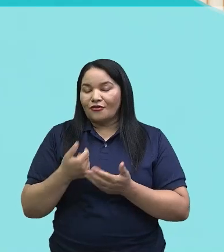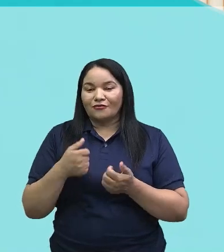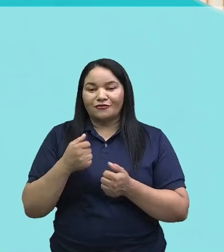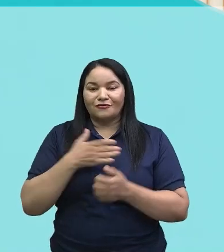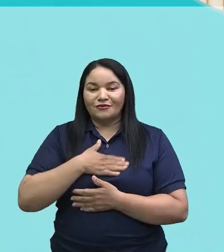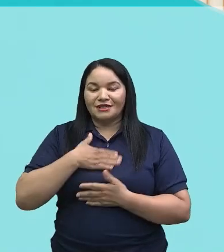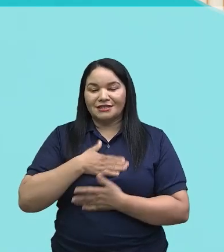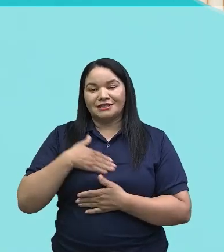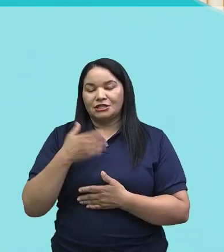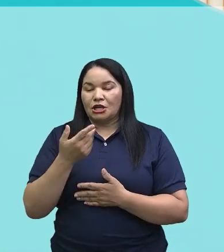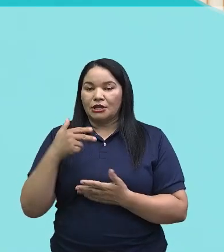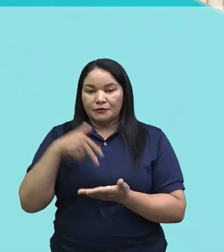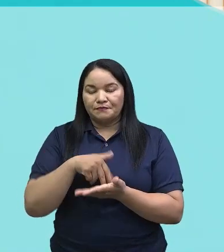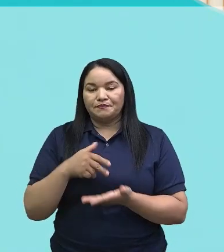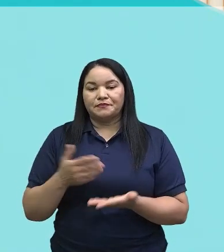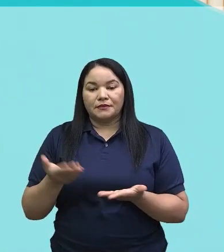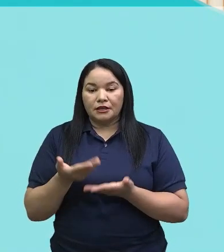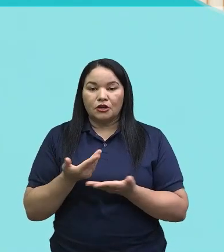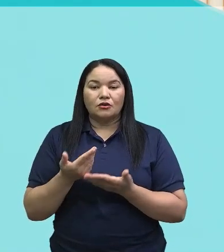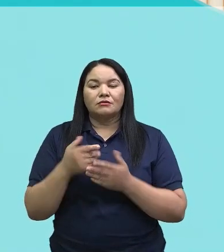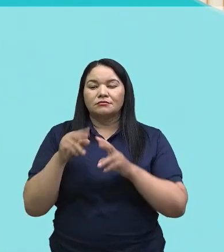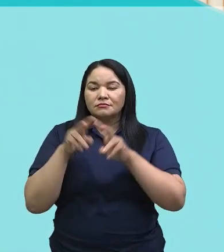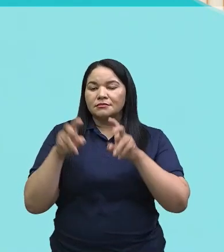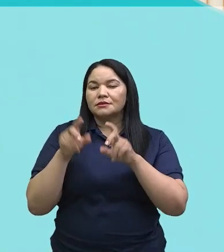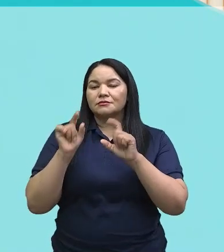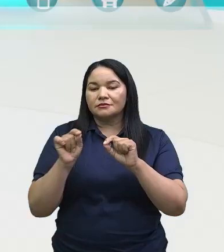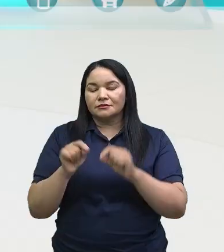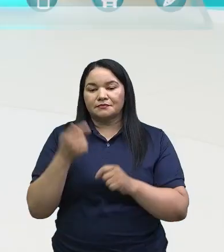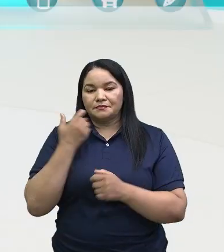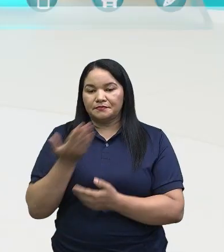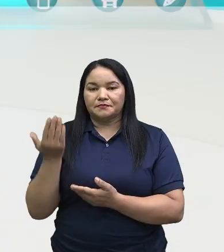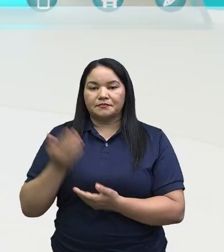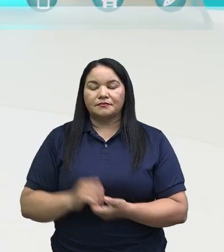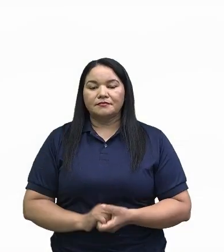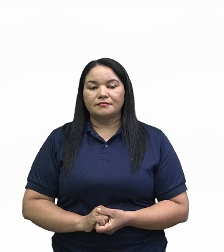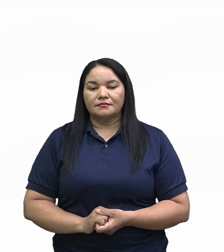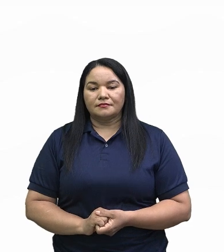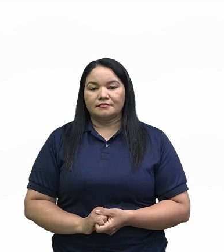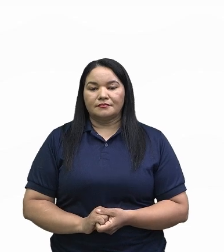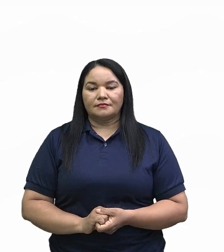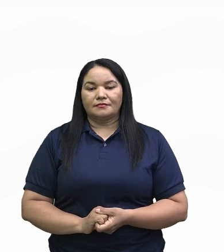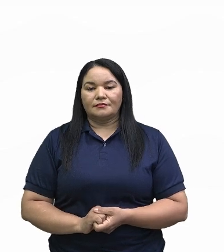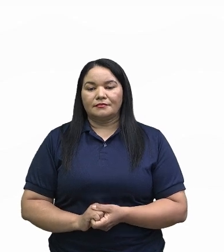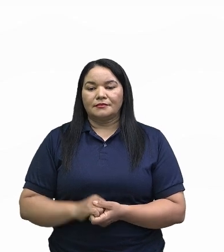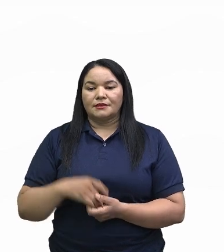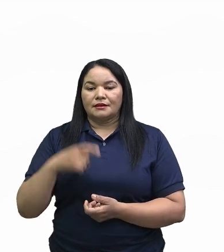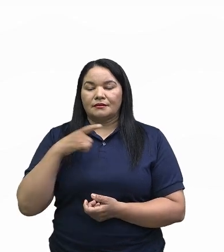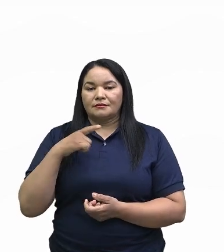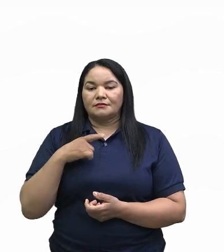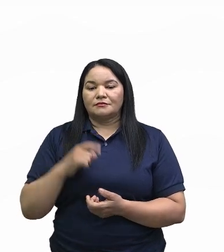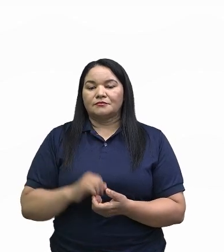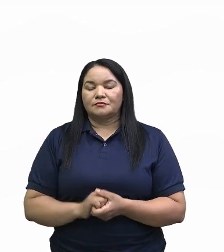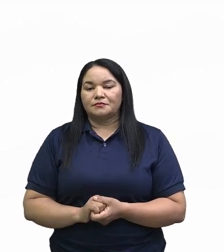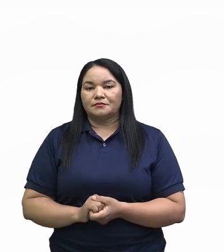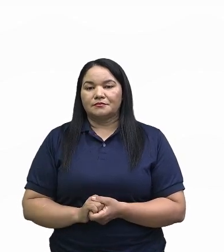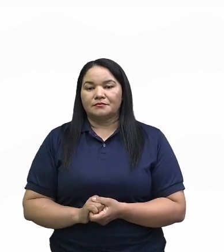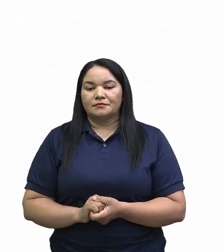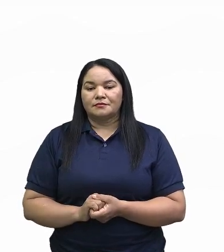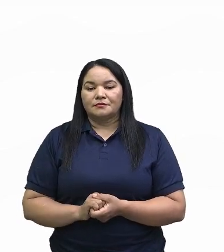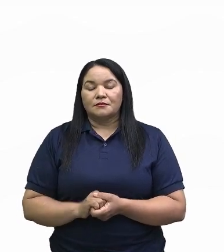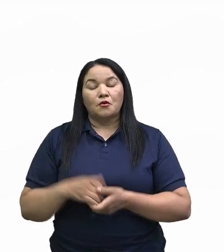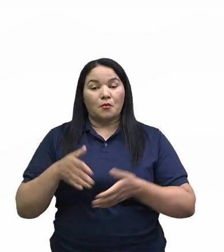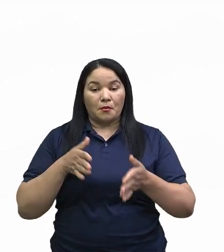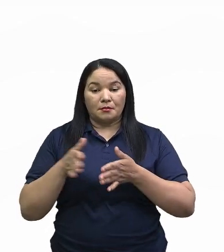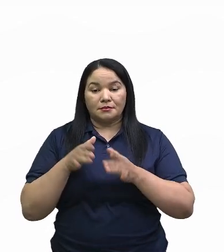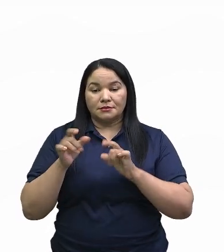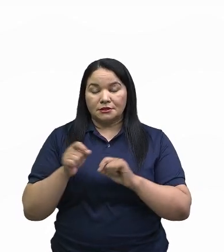tê-los aqui. Afinal, professora, o que nós teremos nesta aula? Acompanhe comigo. Então, nós temos aí o nosso momento, que é